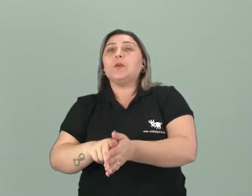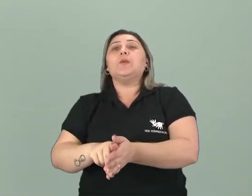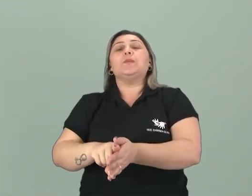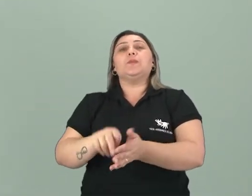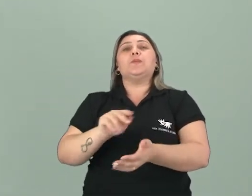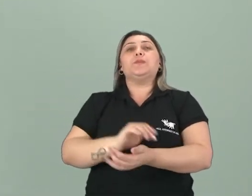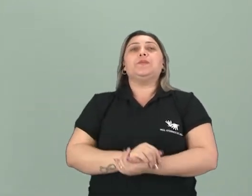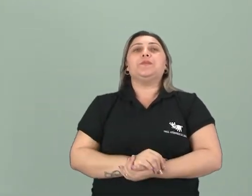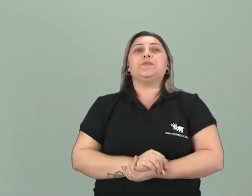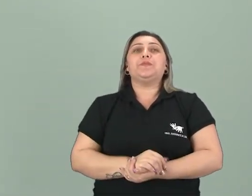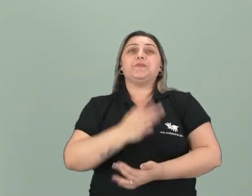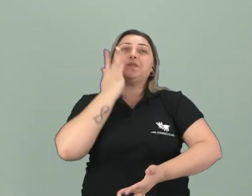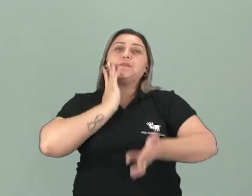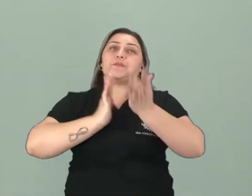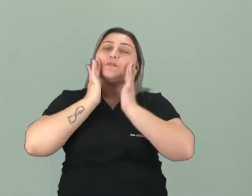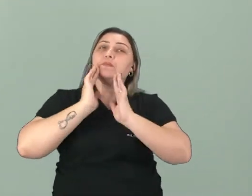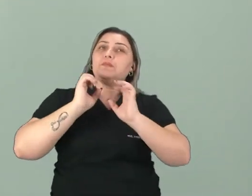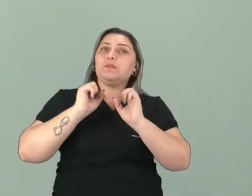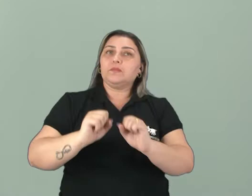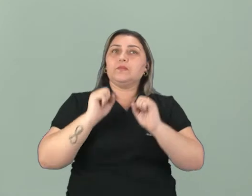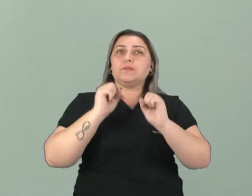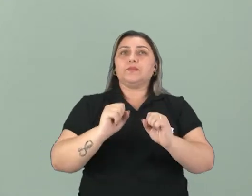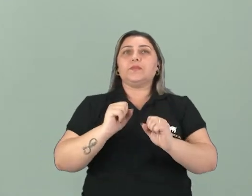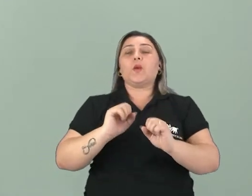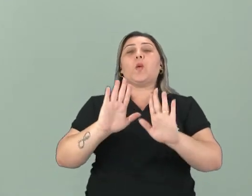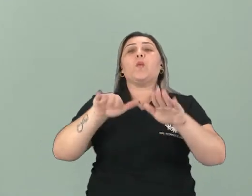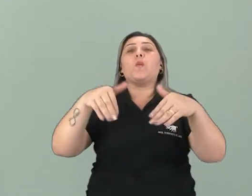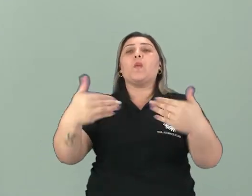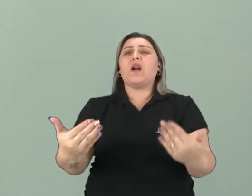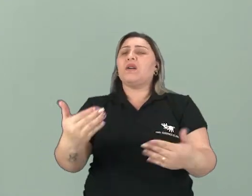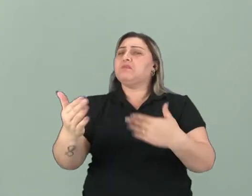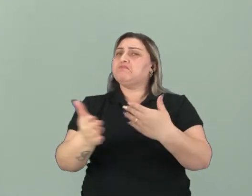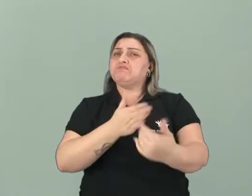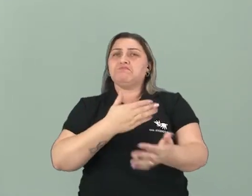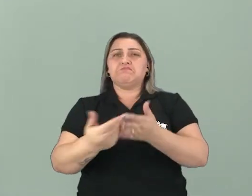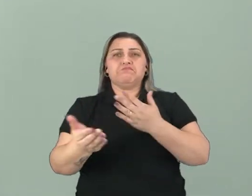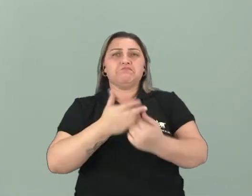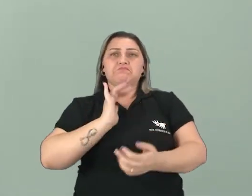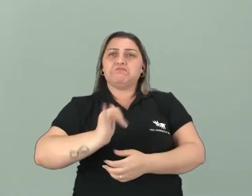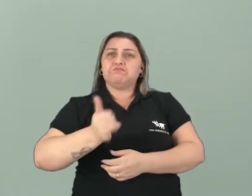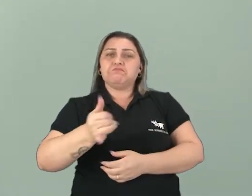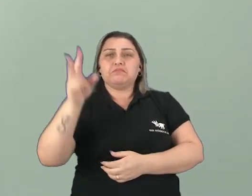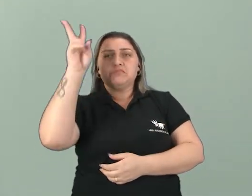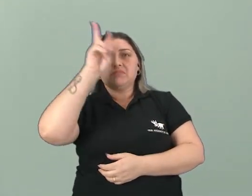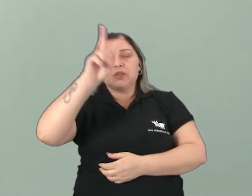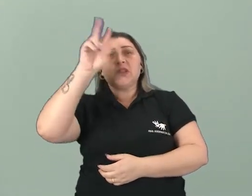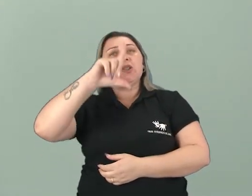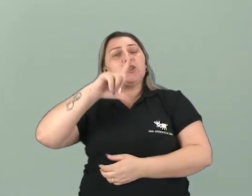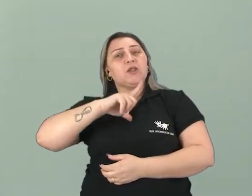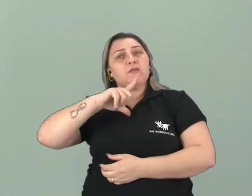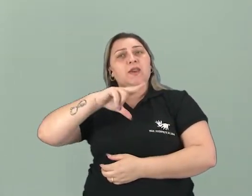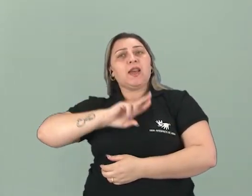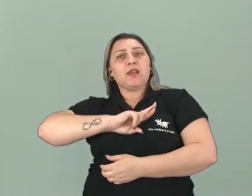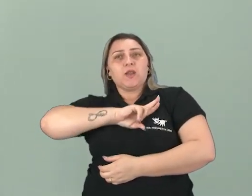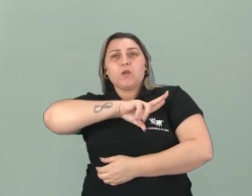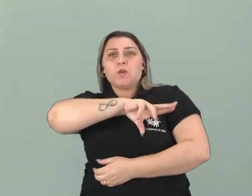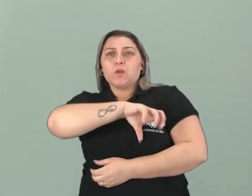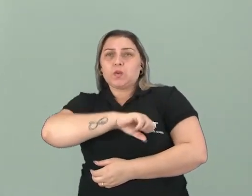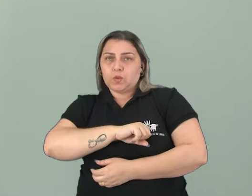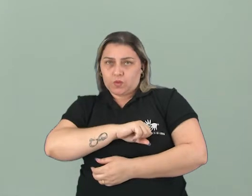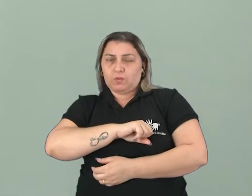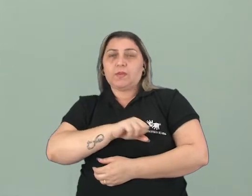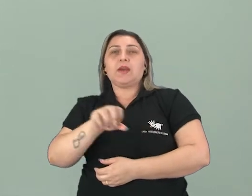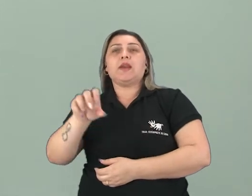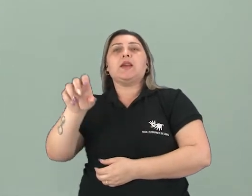Nesse teatro, gente, podia-se contar qualquer história que abrangesse o romance,